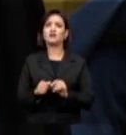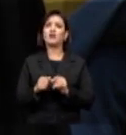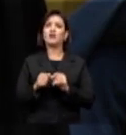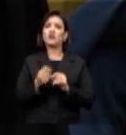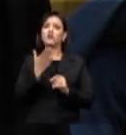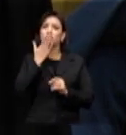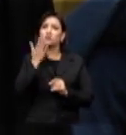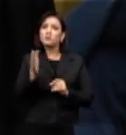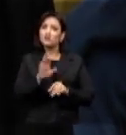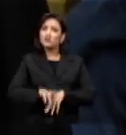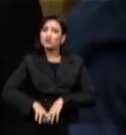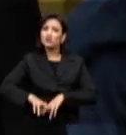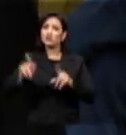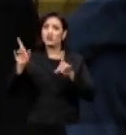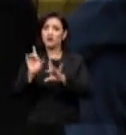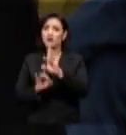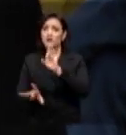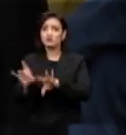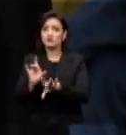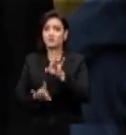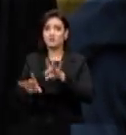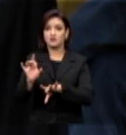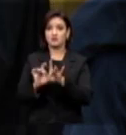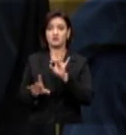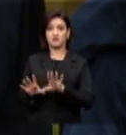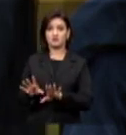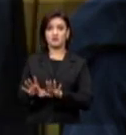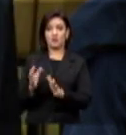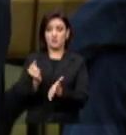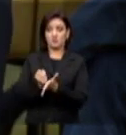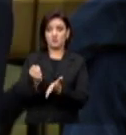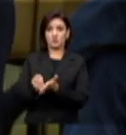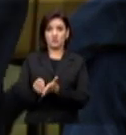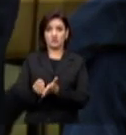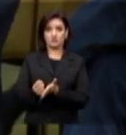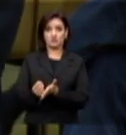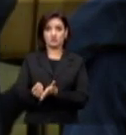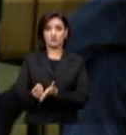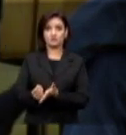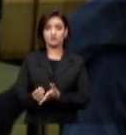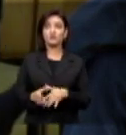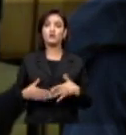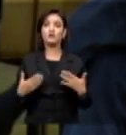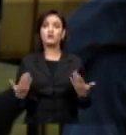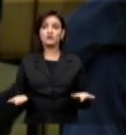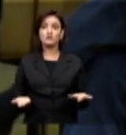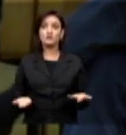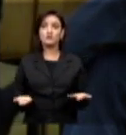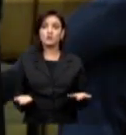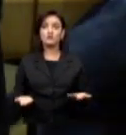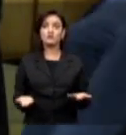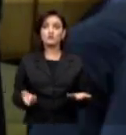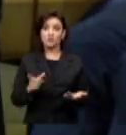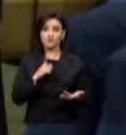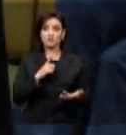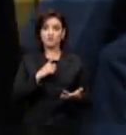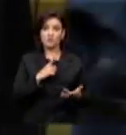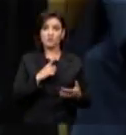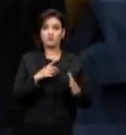especiais e específicos a esse tipo de contratação. E justamente vem o legislador ordinário,